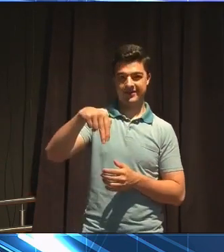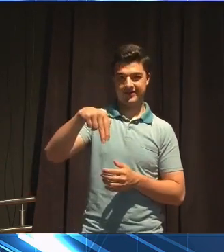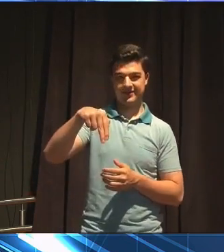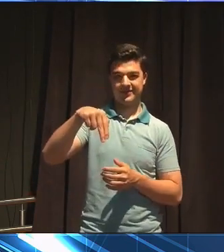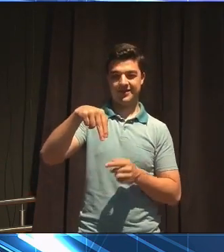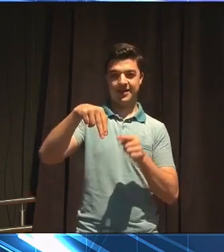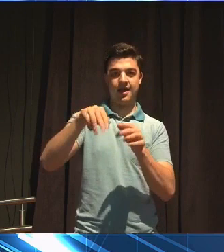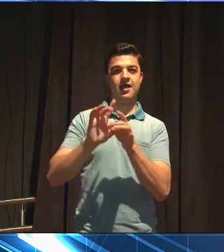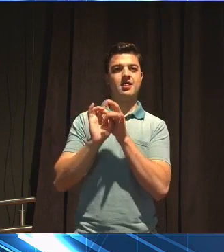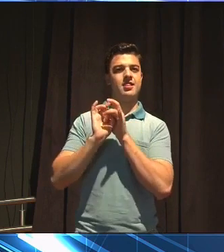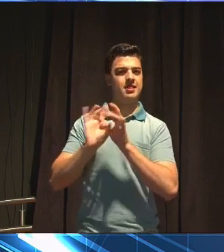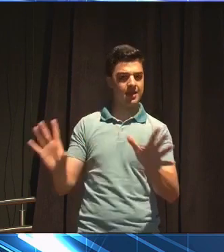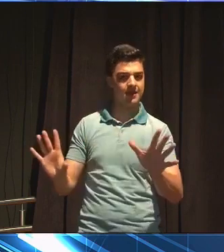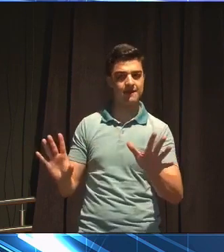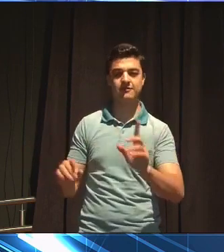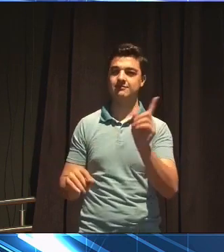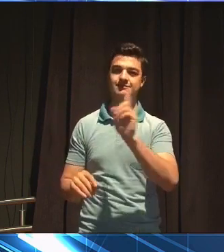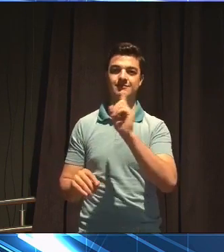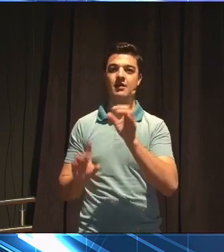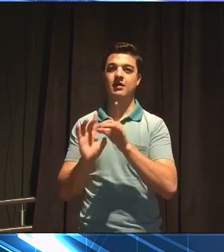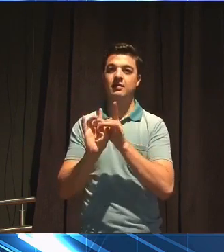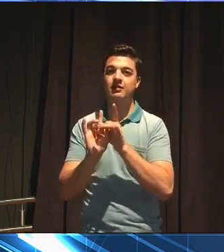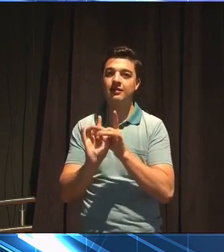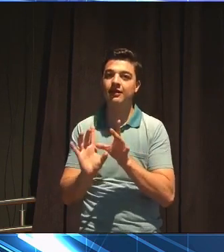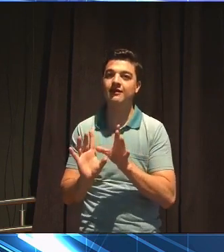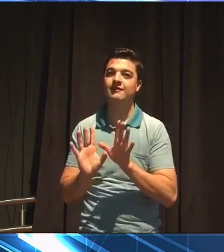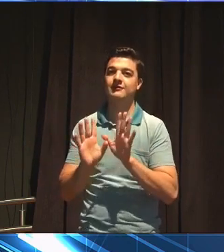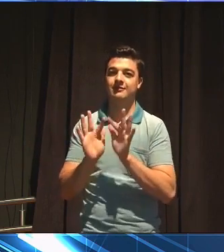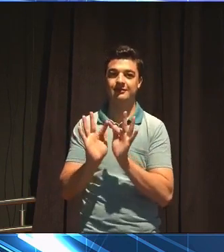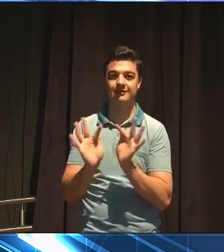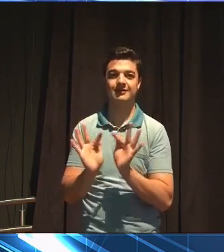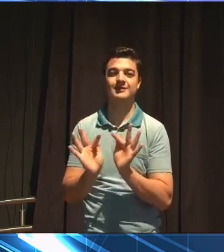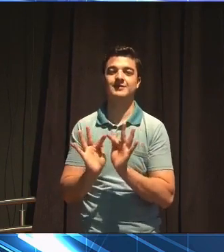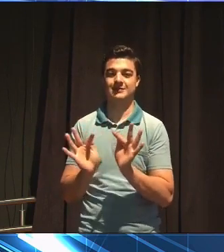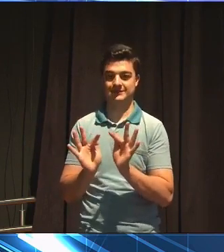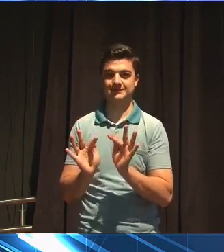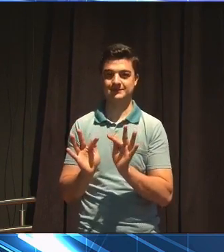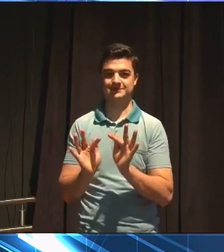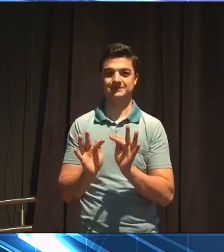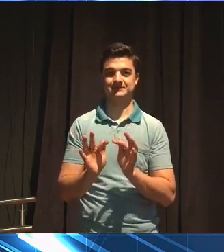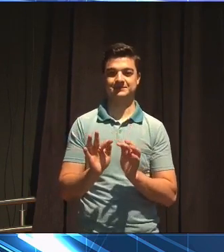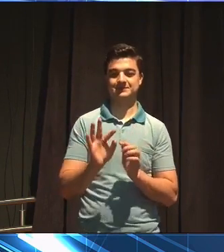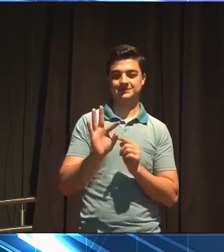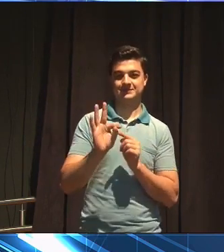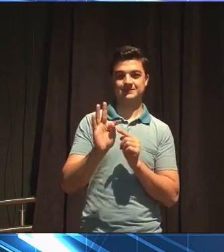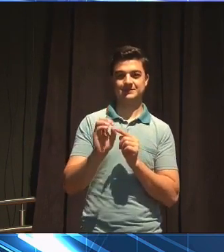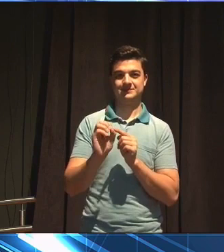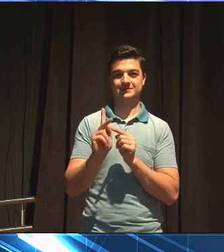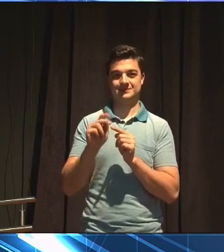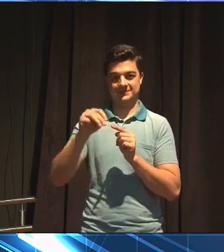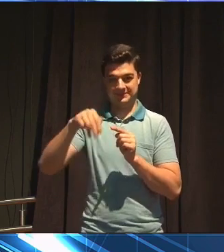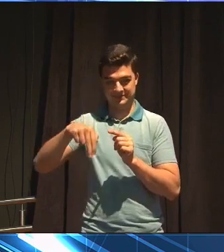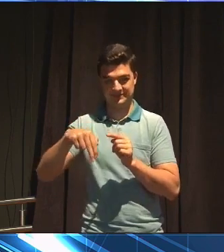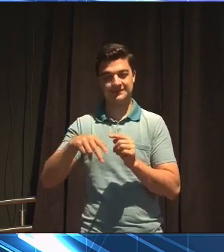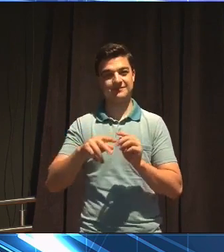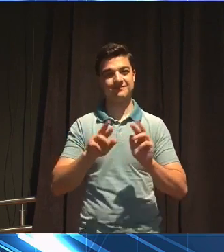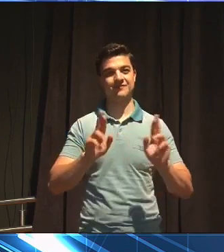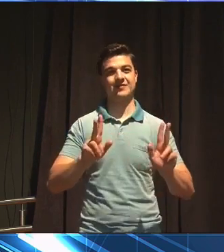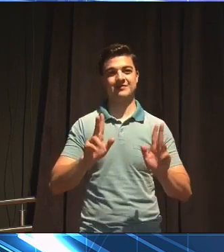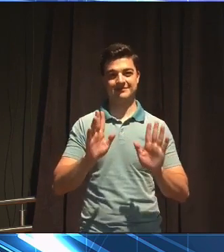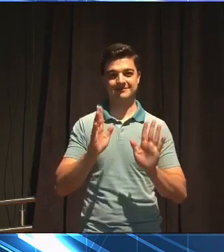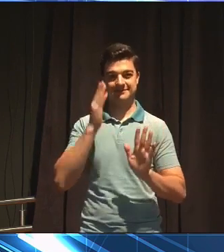de permissionamento menor do que o mesmo token que ele gera, do que o token que ele gera para a página do Facebook que você